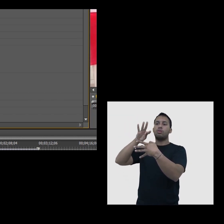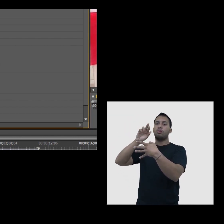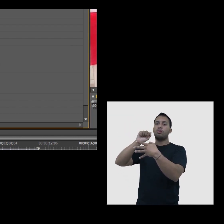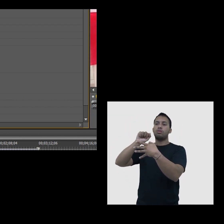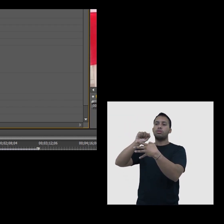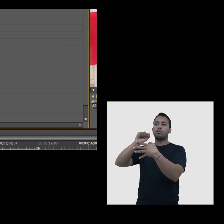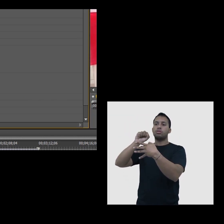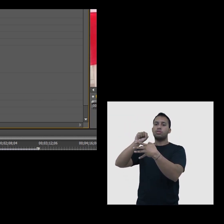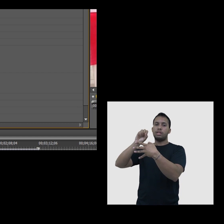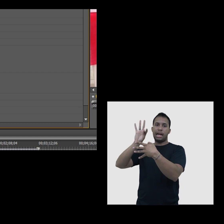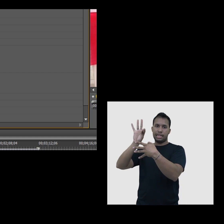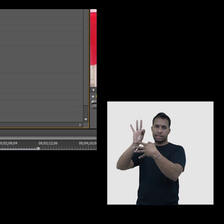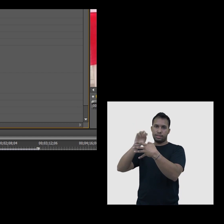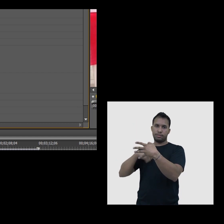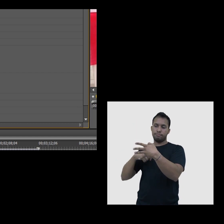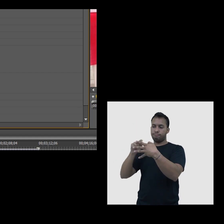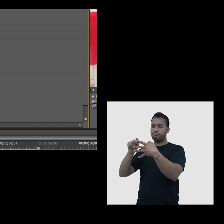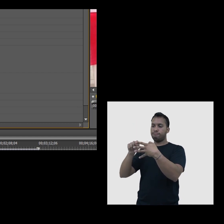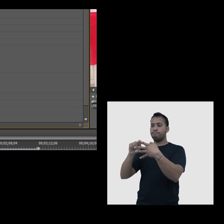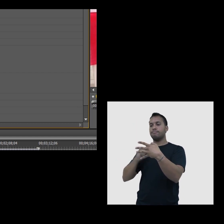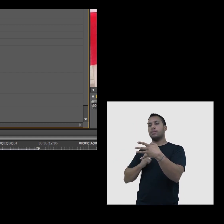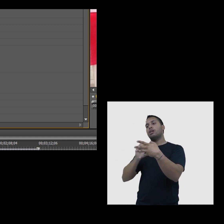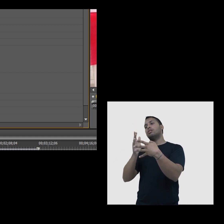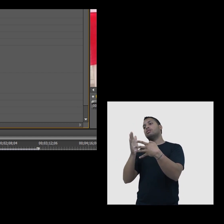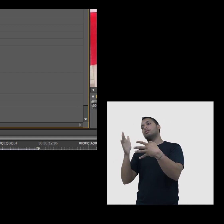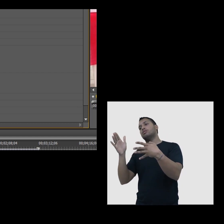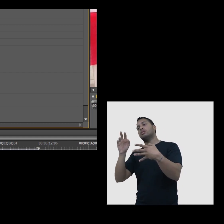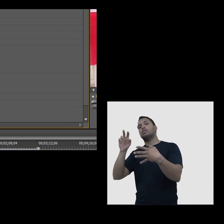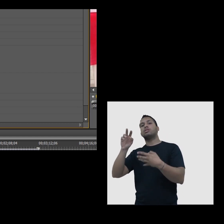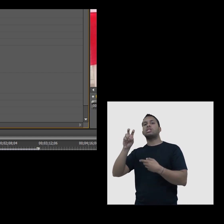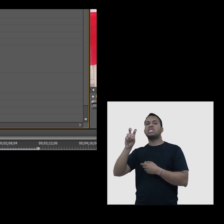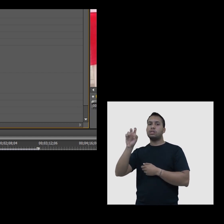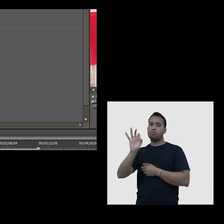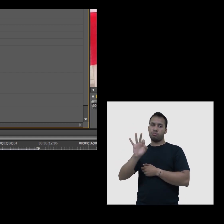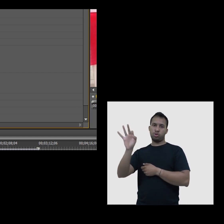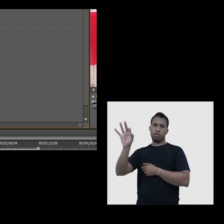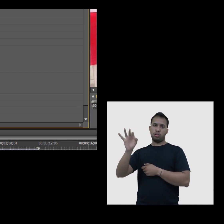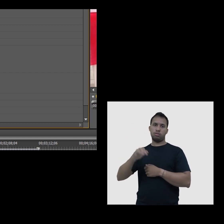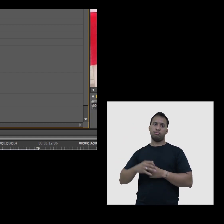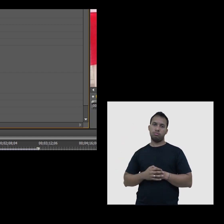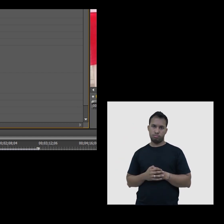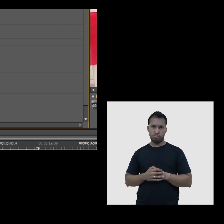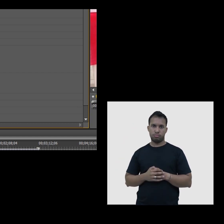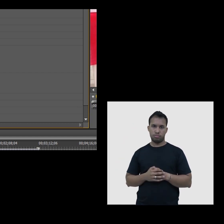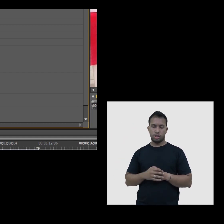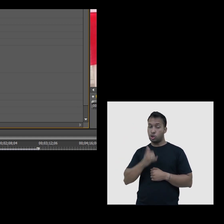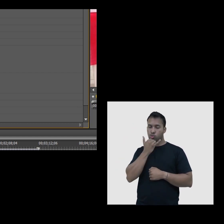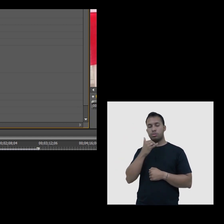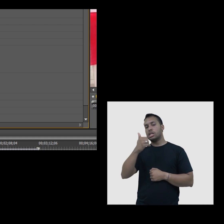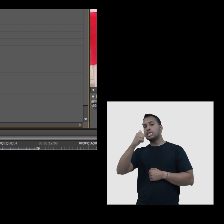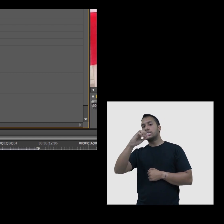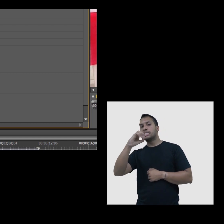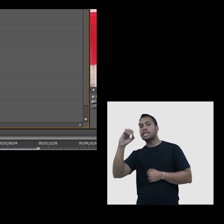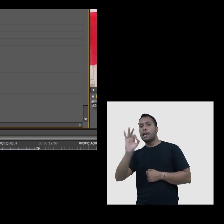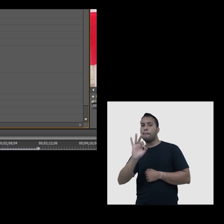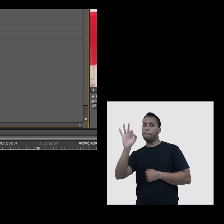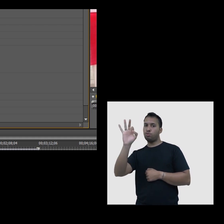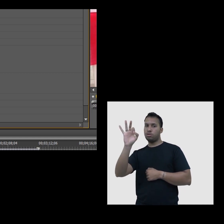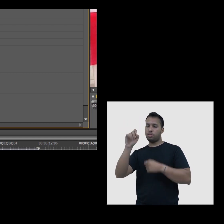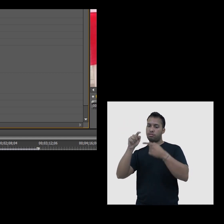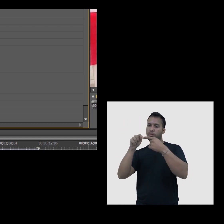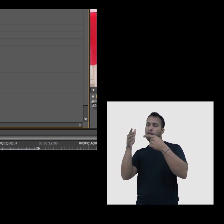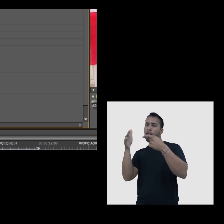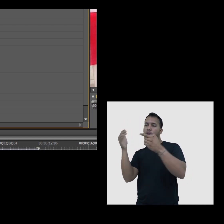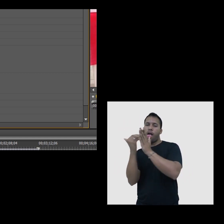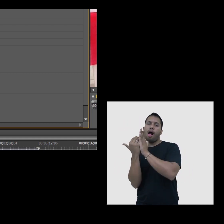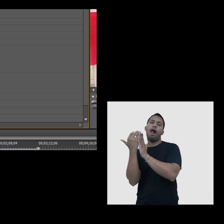abrir, ó, e é o contraste. Vou aumentar o contraste logo para 100%. Então a gente tem tons de preto, vão ficar mais preto, vai ficar mais visível. Então